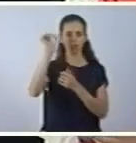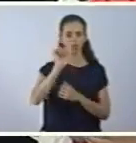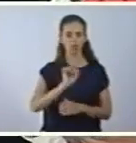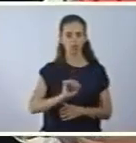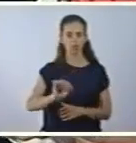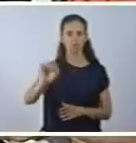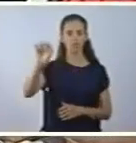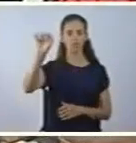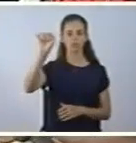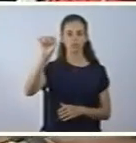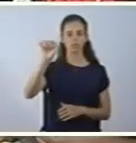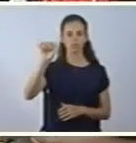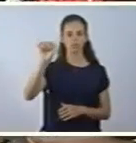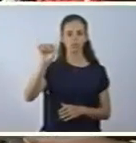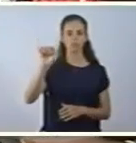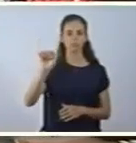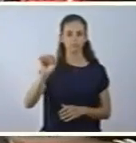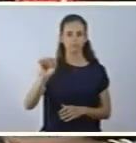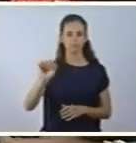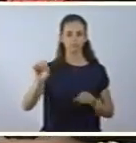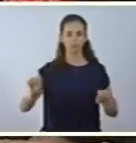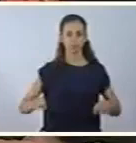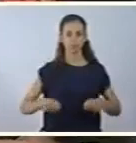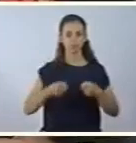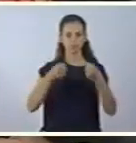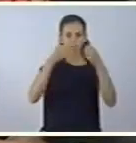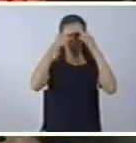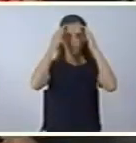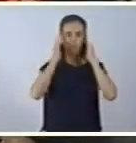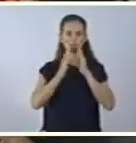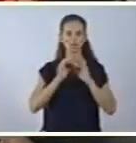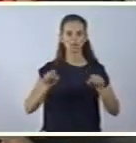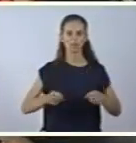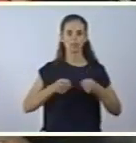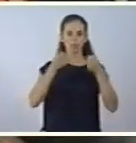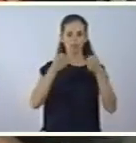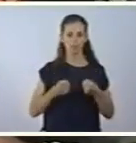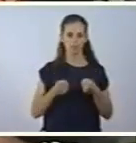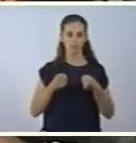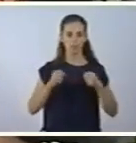Oh, Santa.